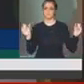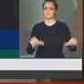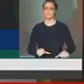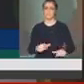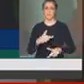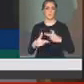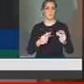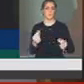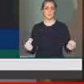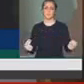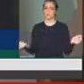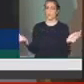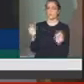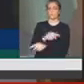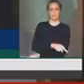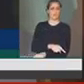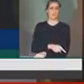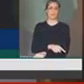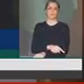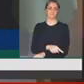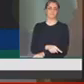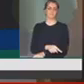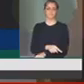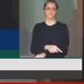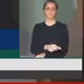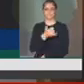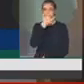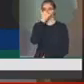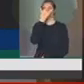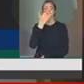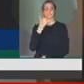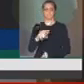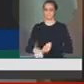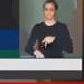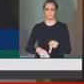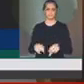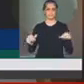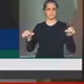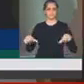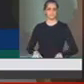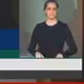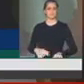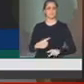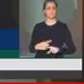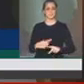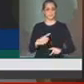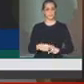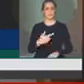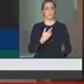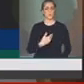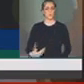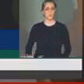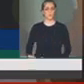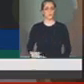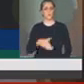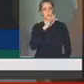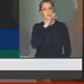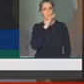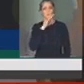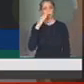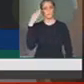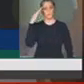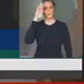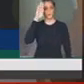de Natal ao povo brasileiro, representado por esse desgoverno que é o governo Jair